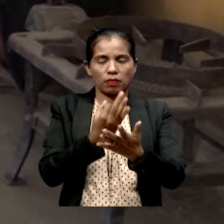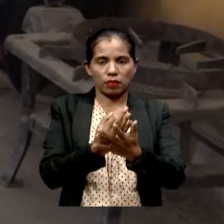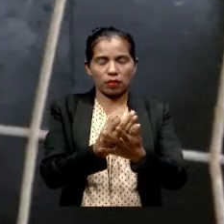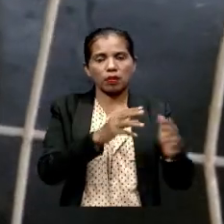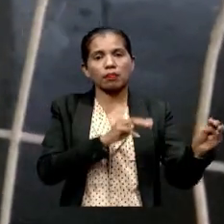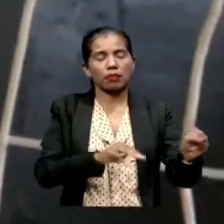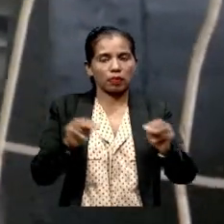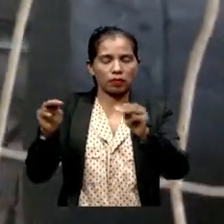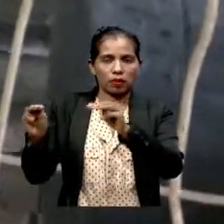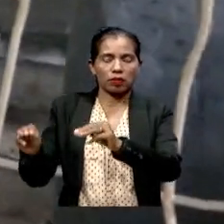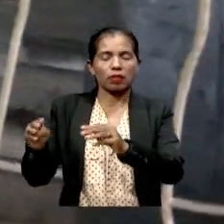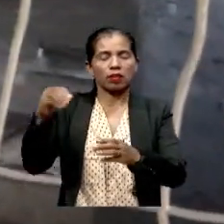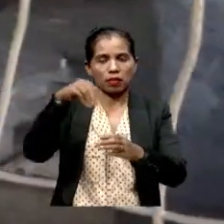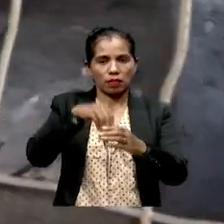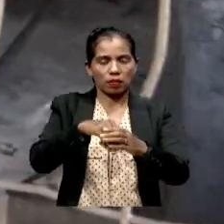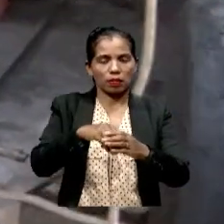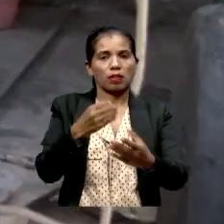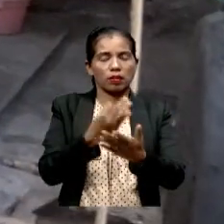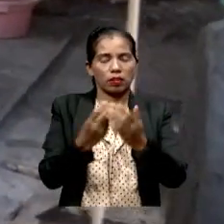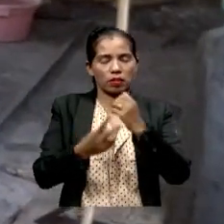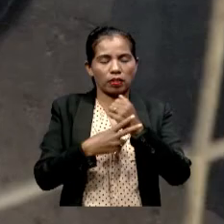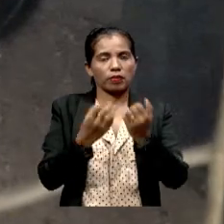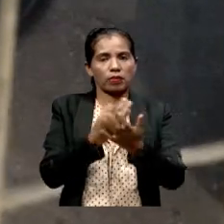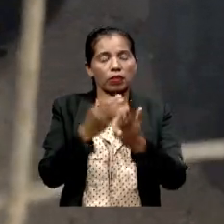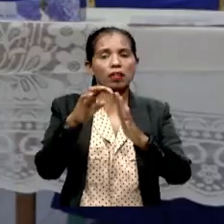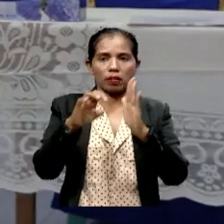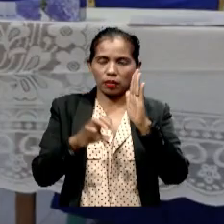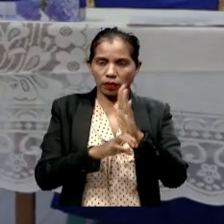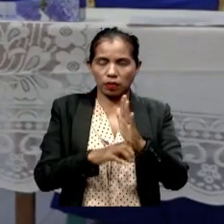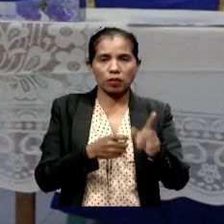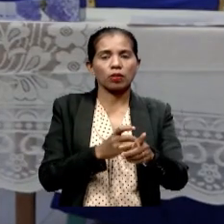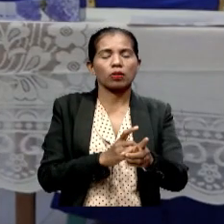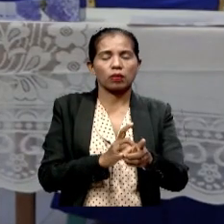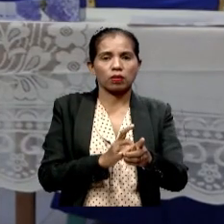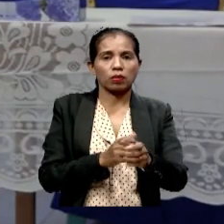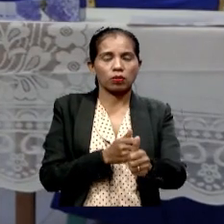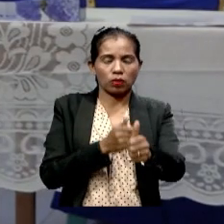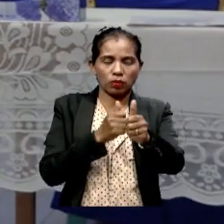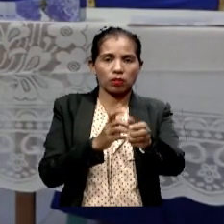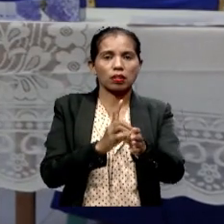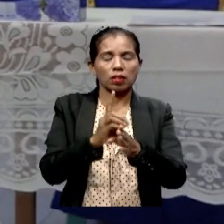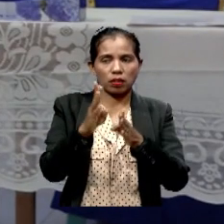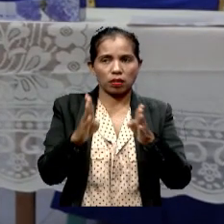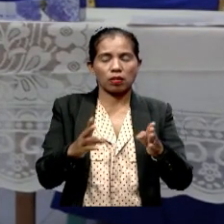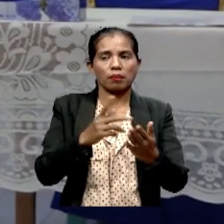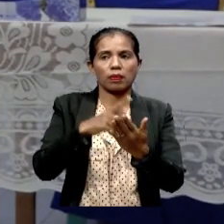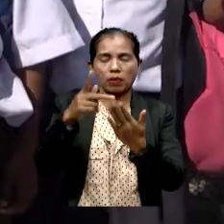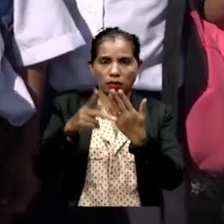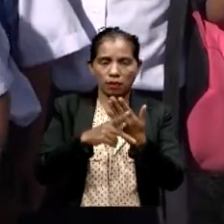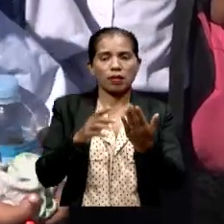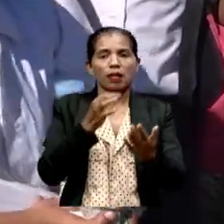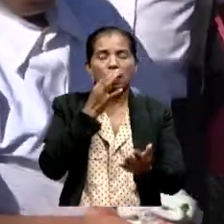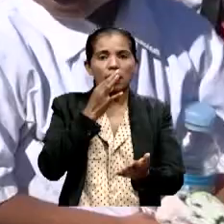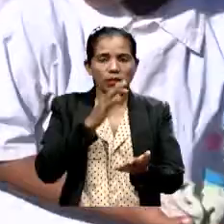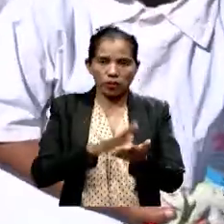devolve fale ba cofre estado. Tur diretor geral desenvolvimento rural Rosito Guterres programa merenda escolar ne